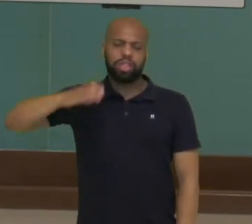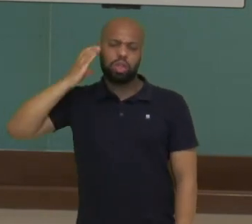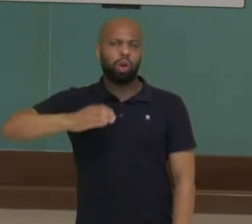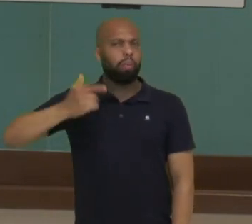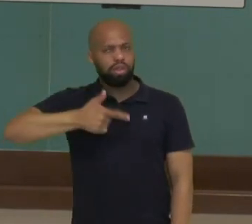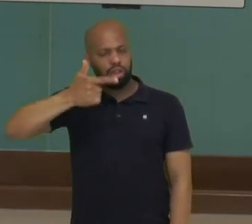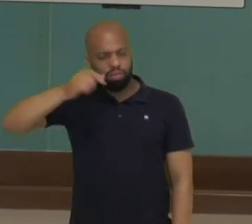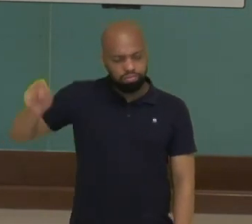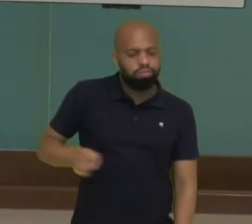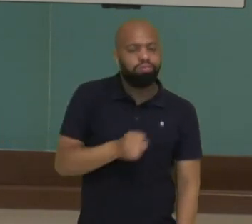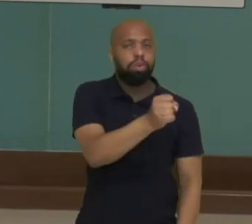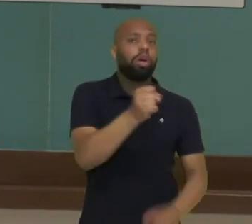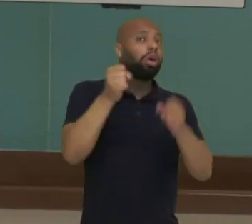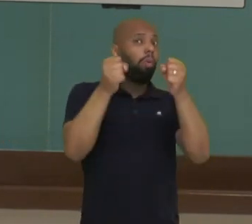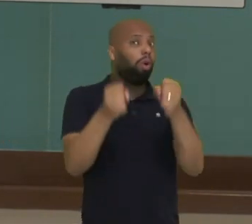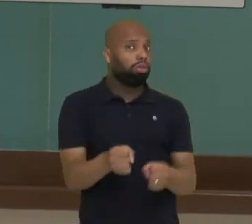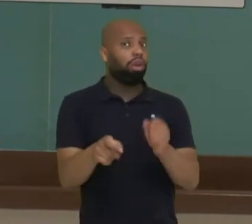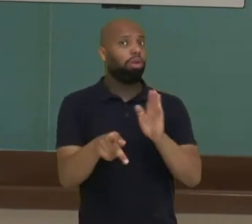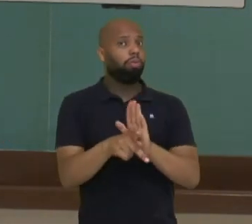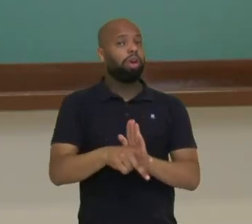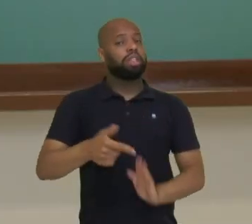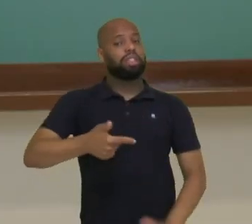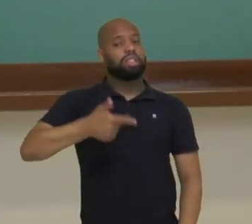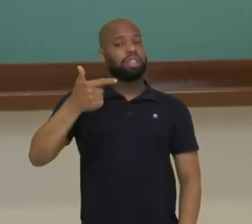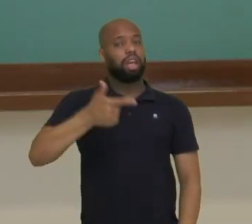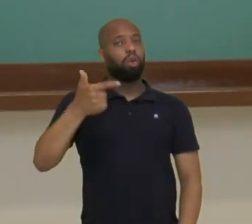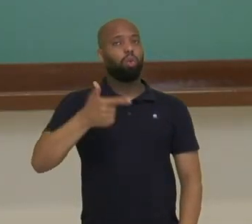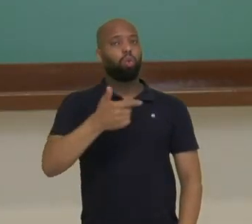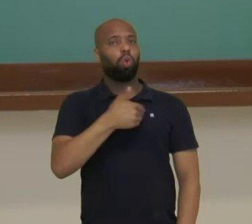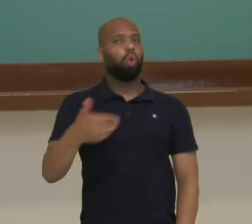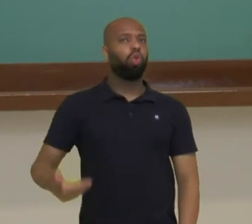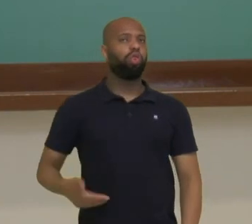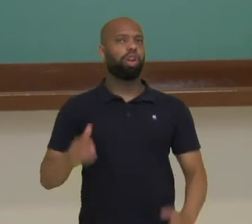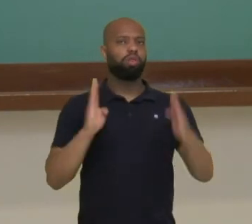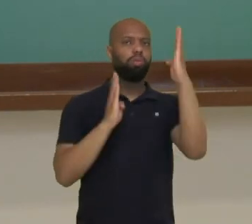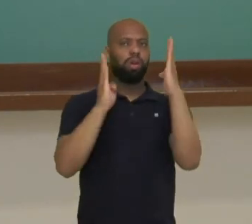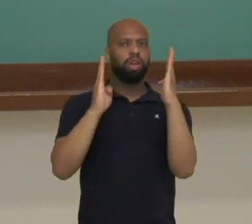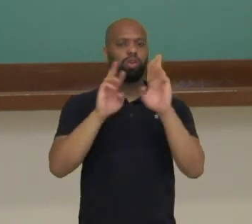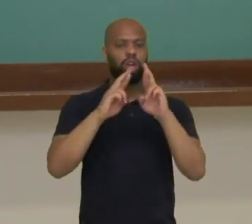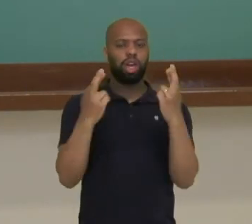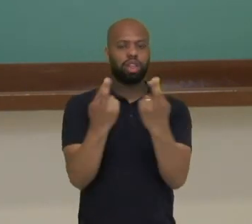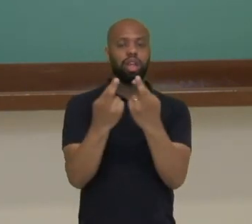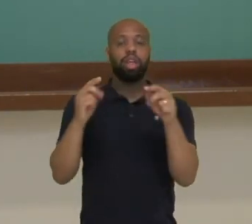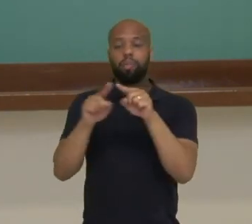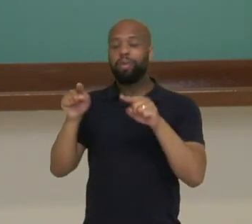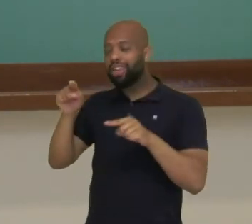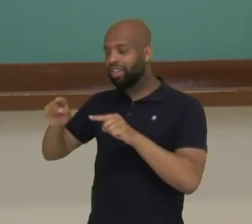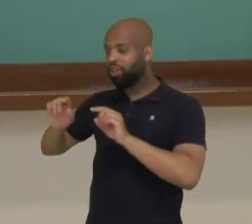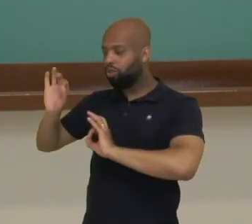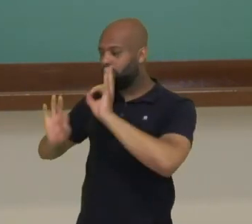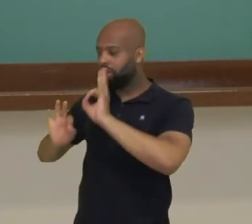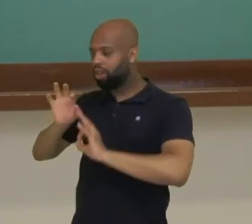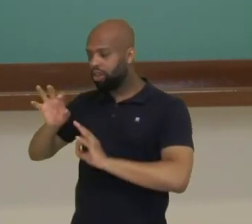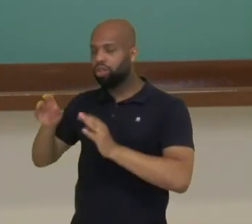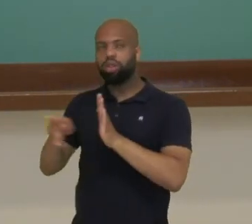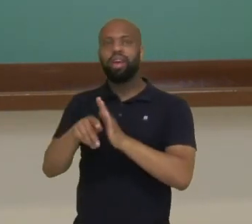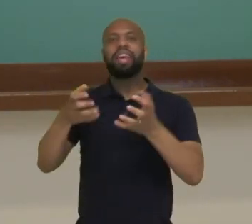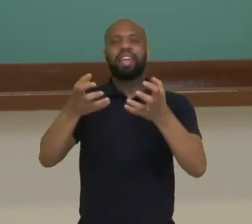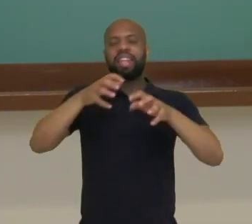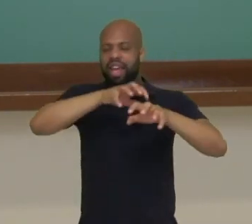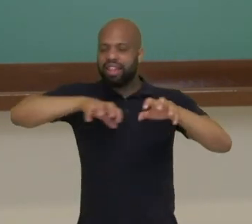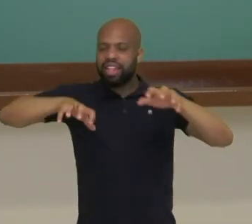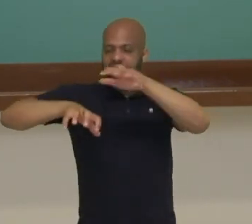II assumir o segundo reinado, mas eles é quem organizaram isso para descentralizar a política. O Dom